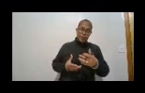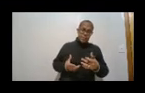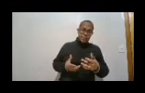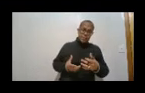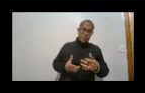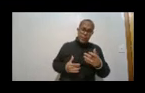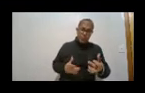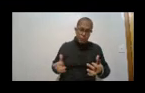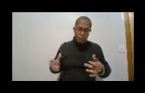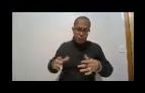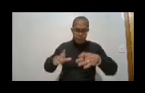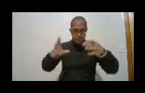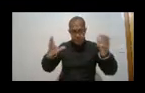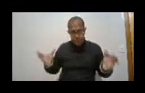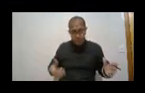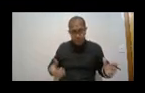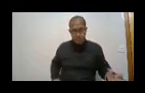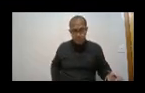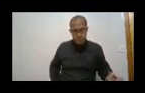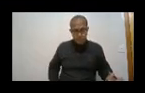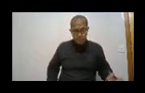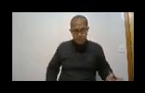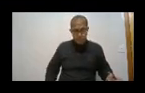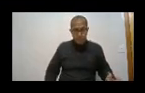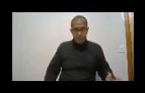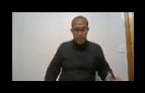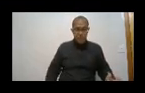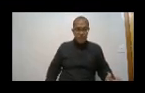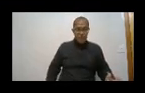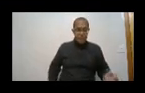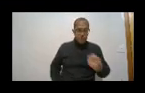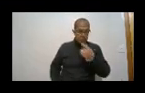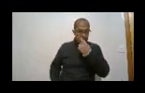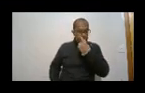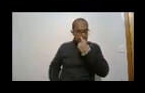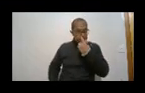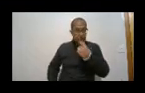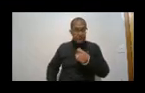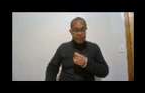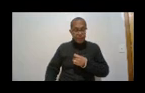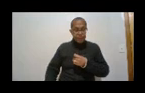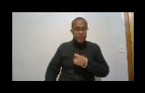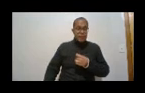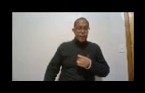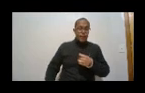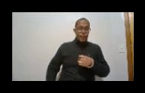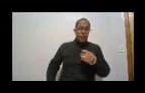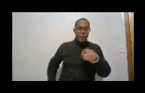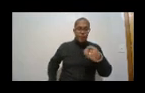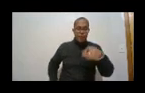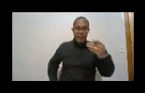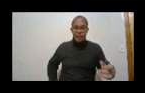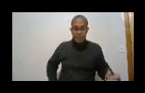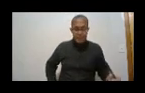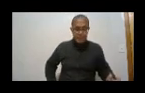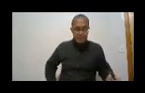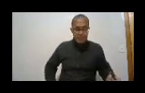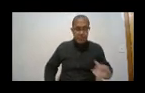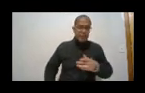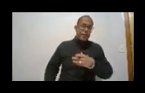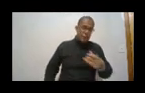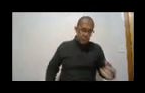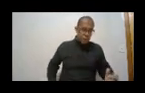e moléculas que estão lipossolúveis ou ainda num tamanho grande, né, num modelo ainda não apropriado